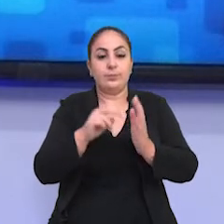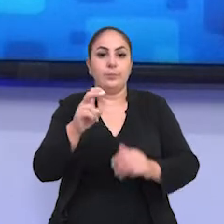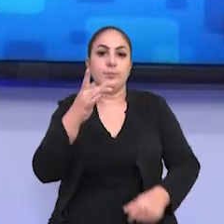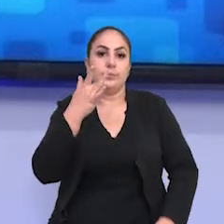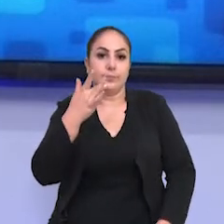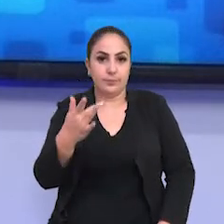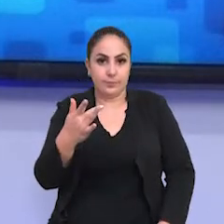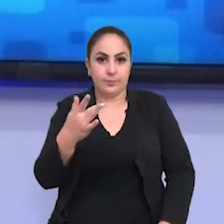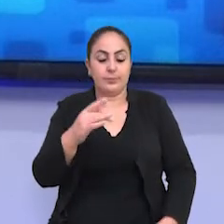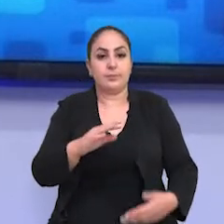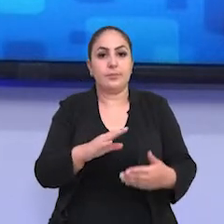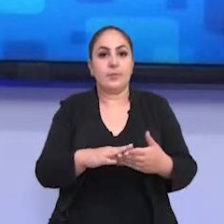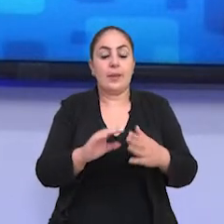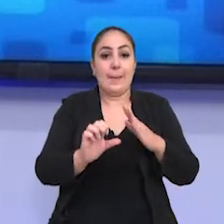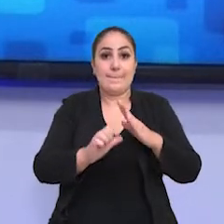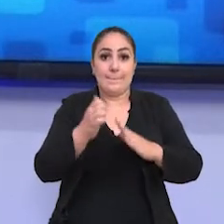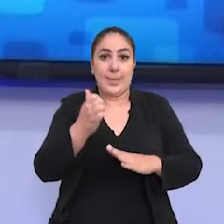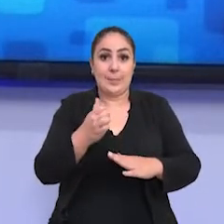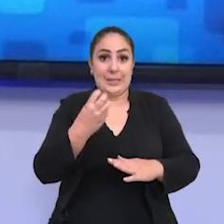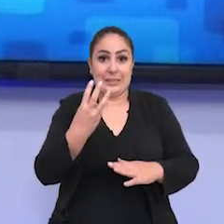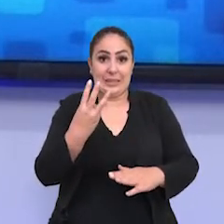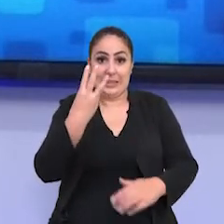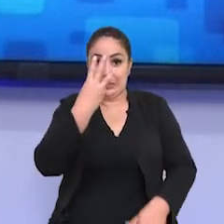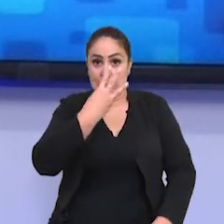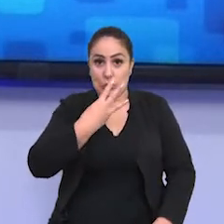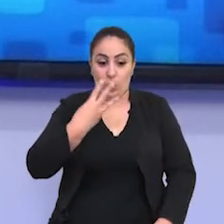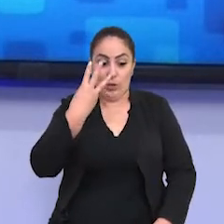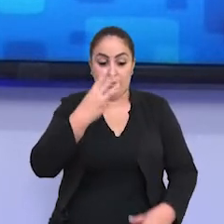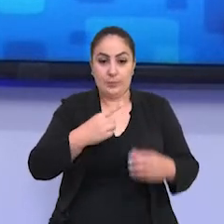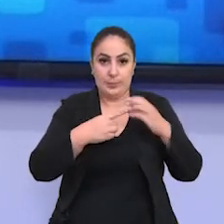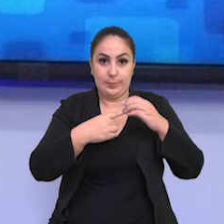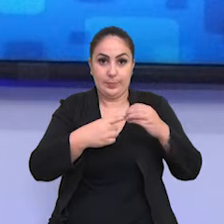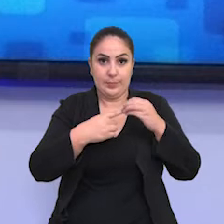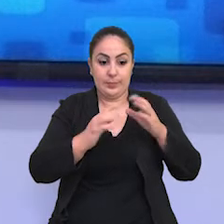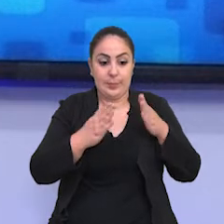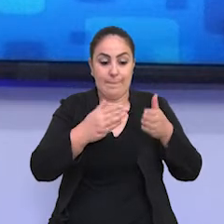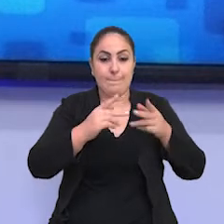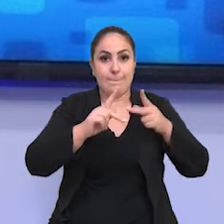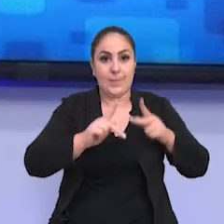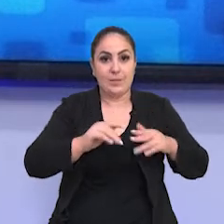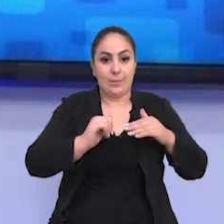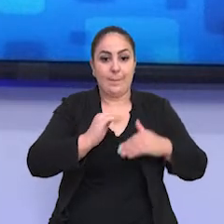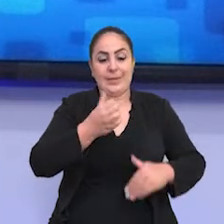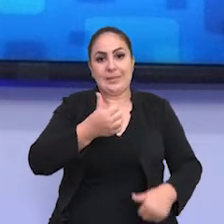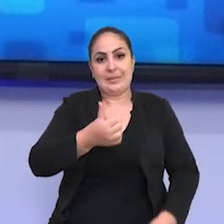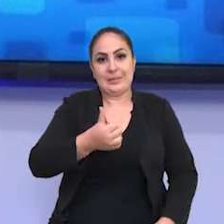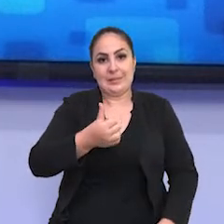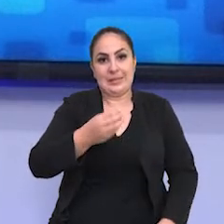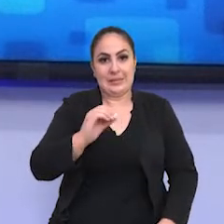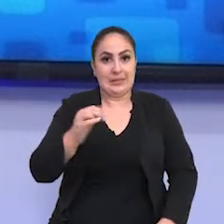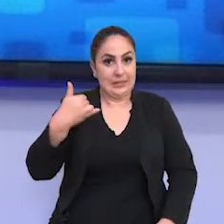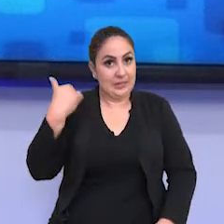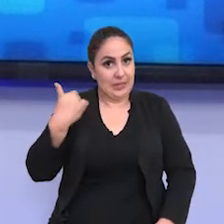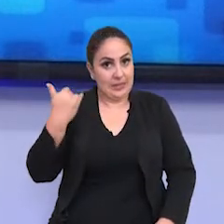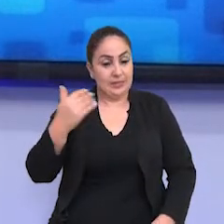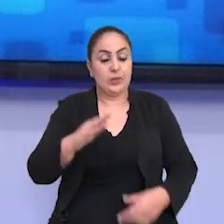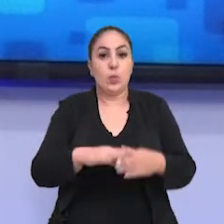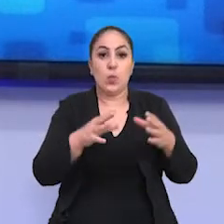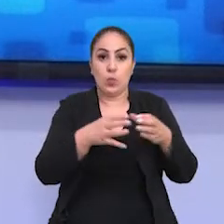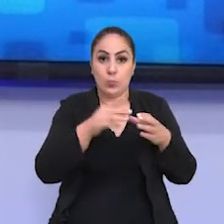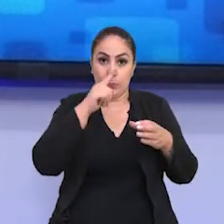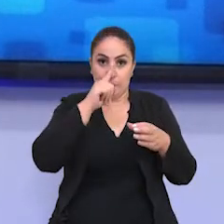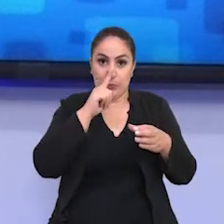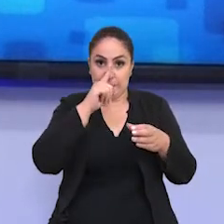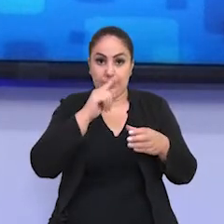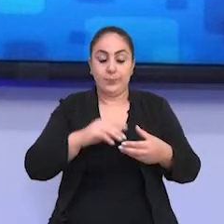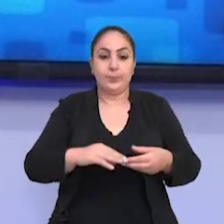até 5 horas da tarde, com as primeiras 3 horas sendo preferenciais para pessoas com mais de 60 anos, um